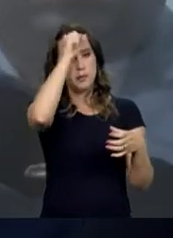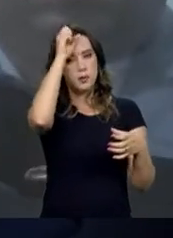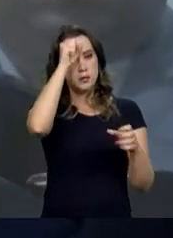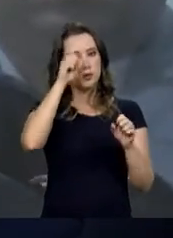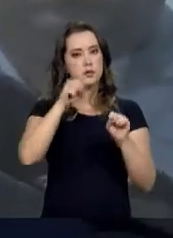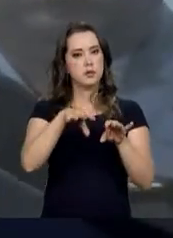brasileira